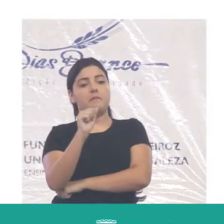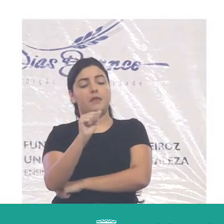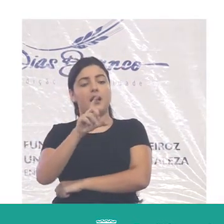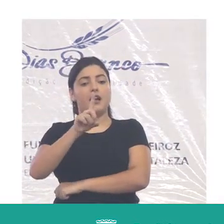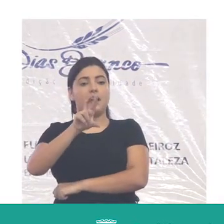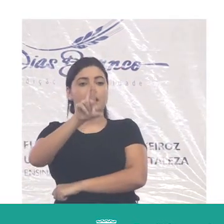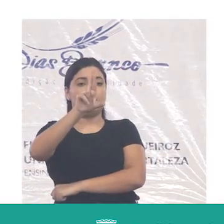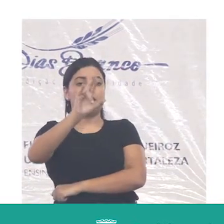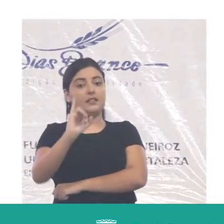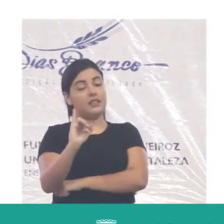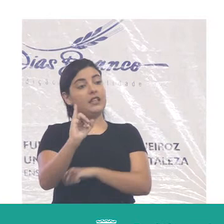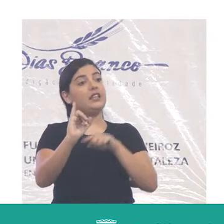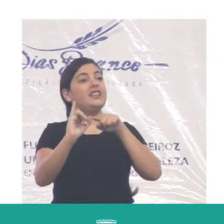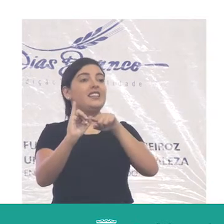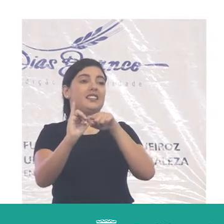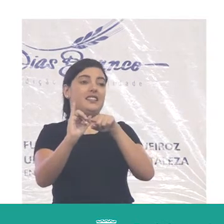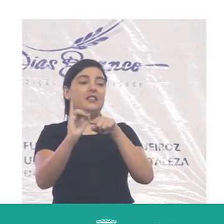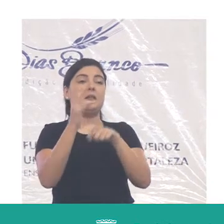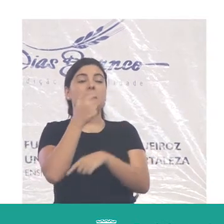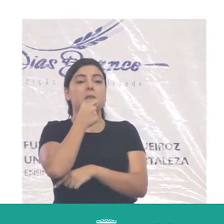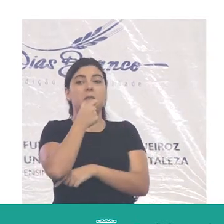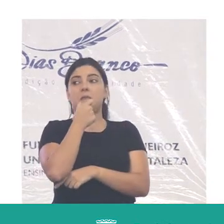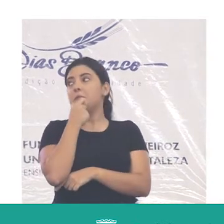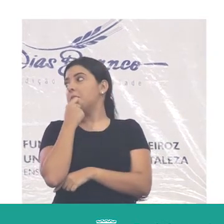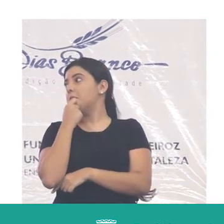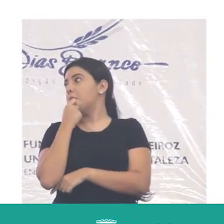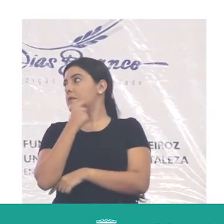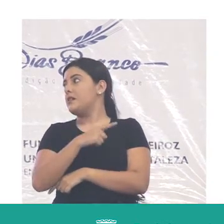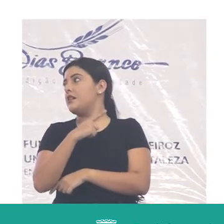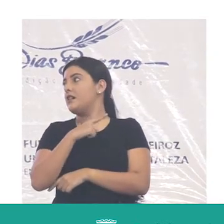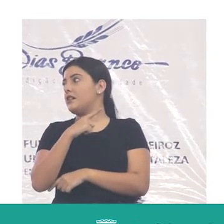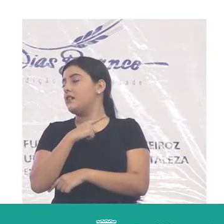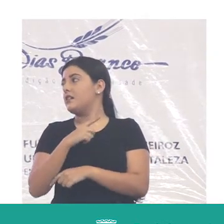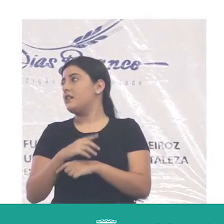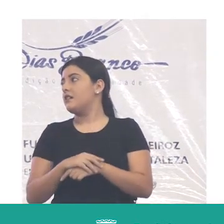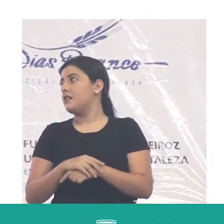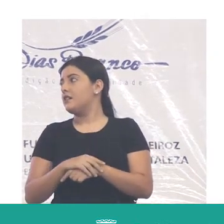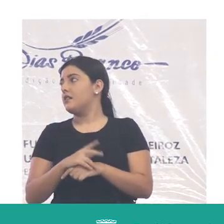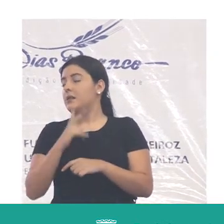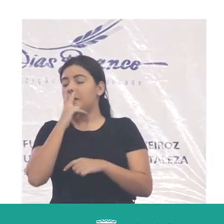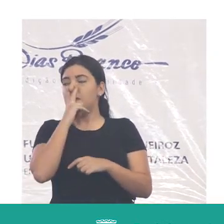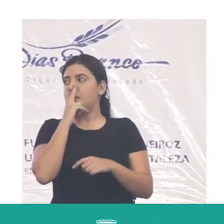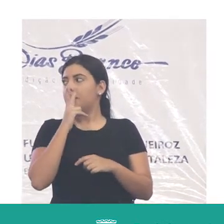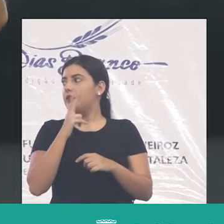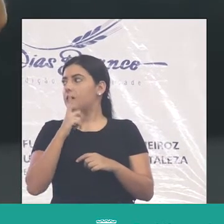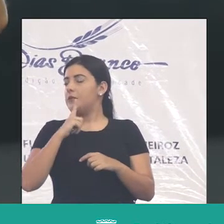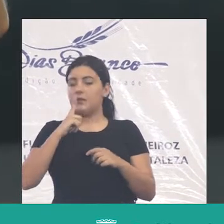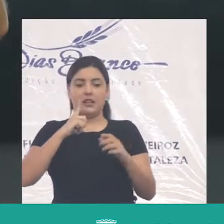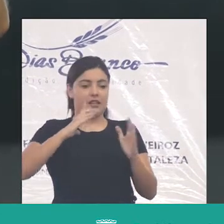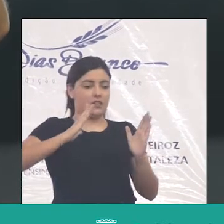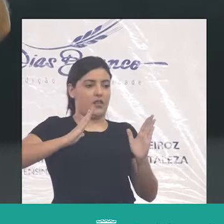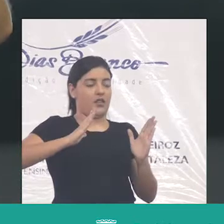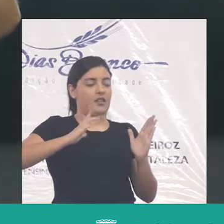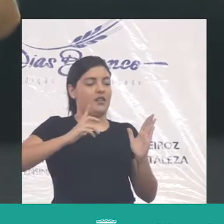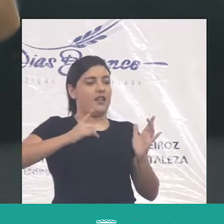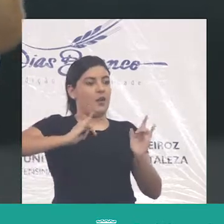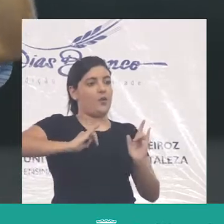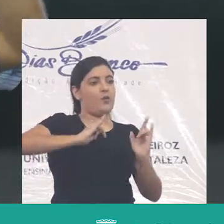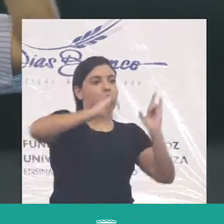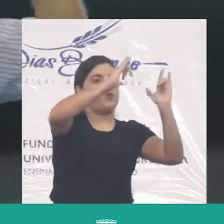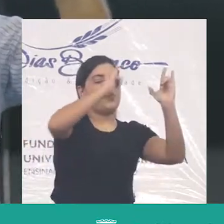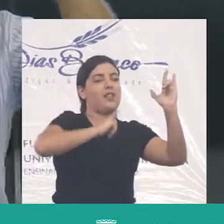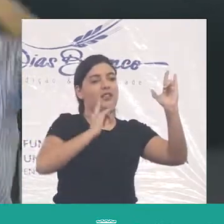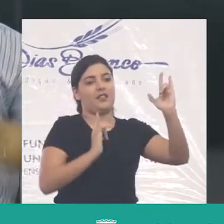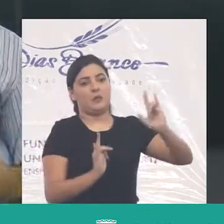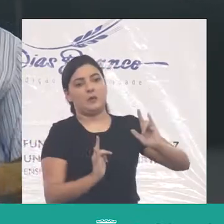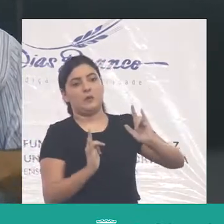Essas duas torres, elas são engraçadas, é uma assim e a outra assim, ó, como se fizesse um V, entendeu? E aí, como as duas